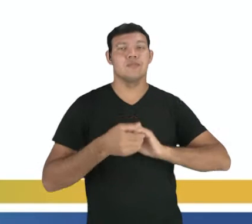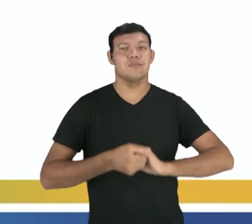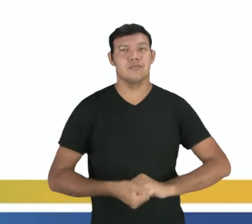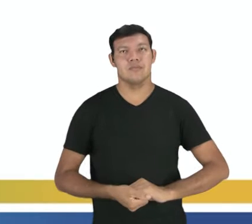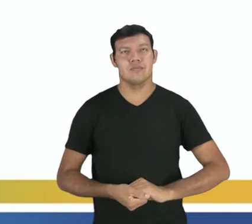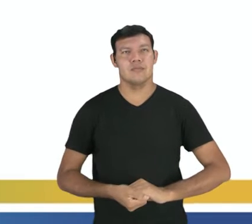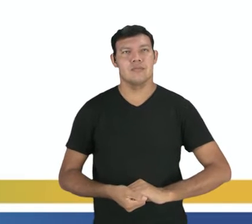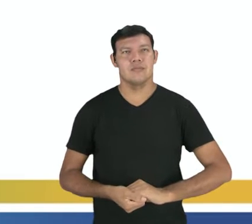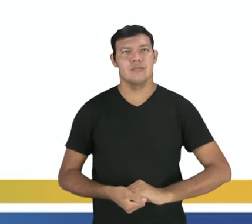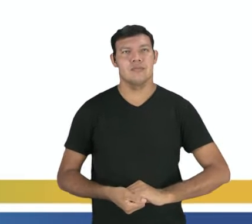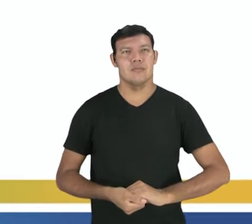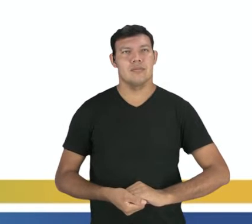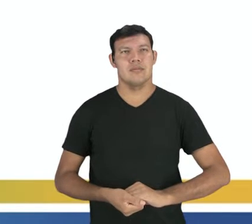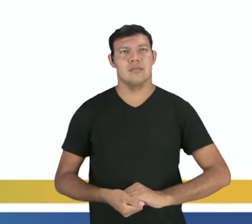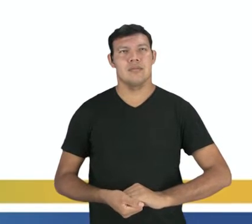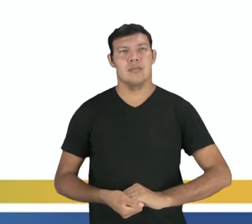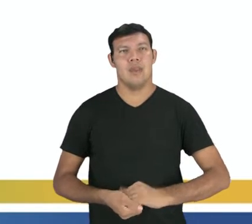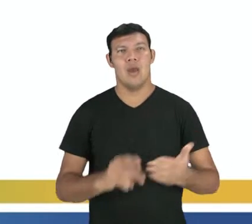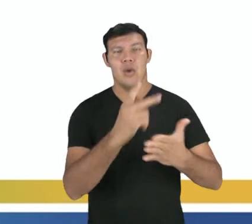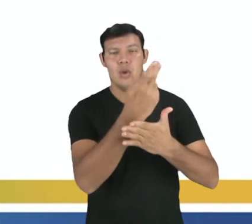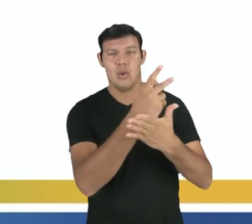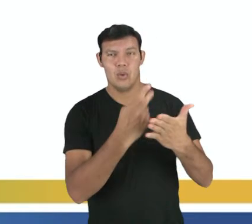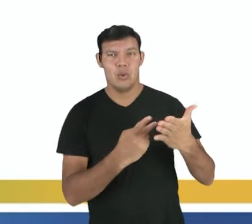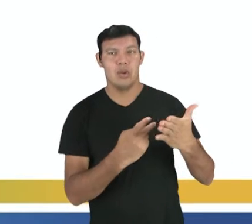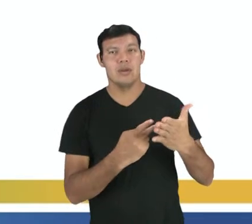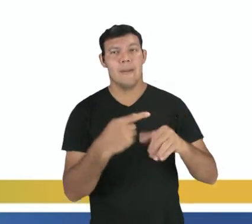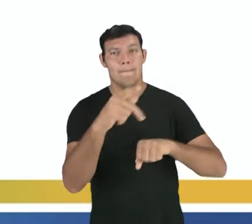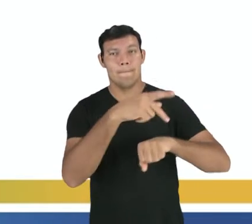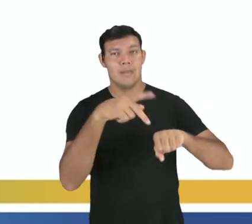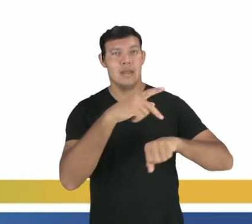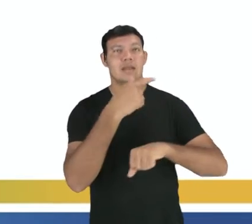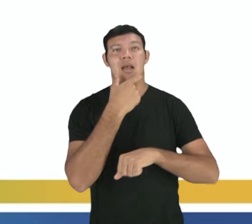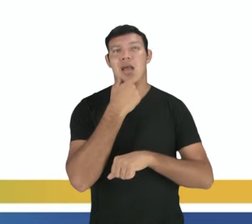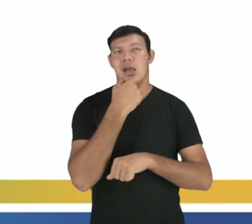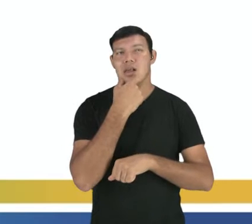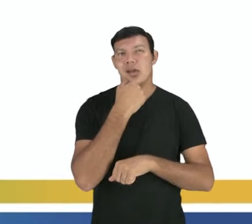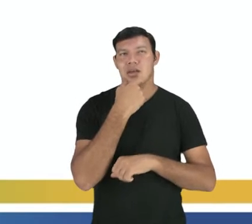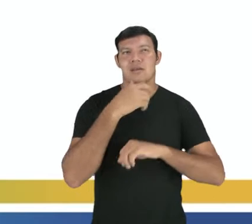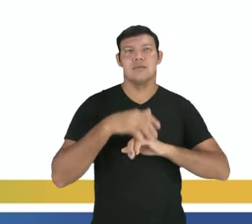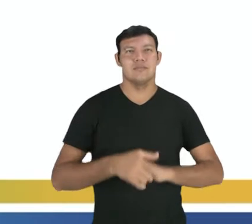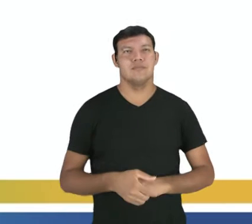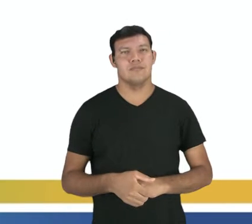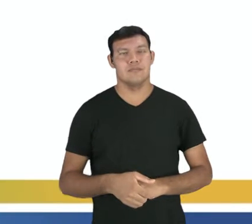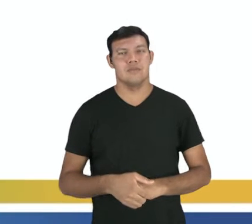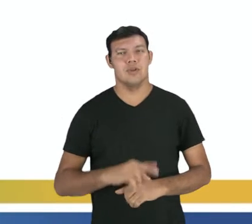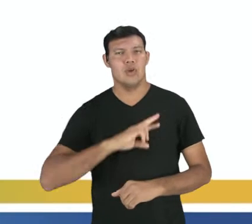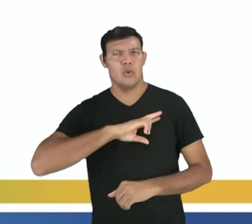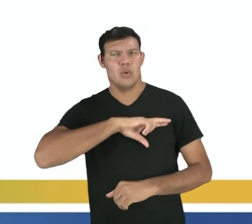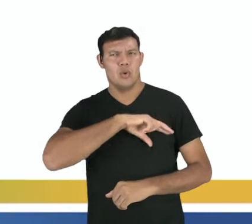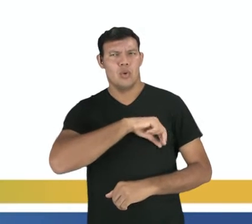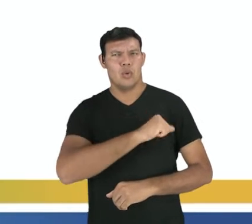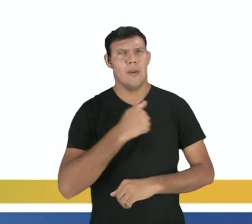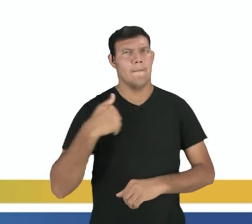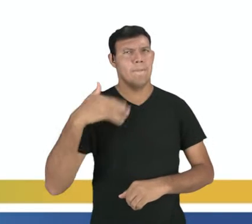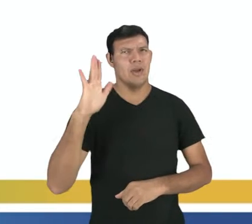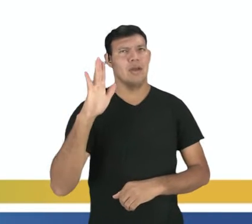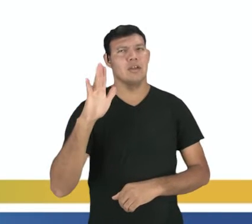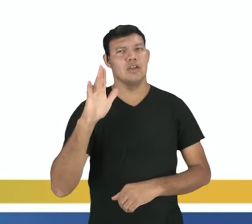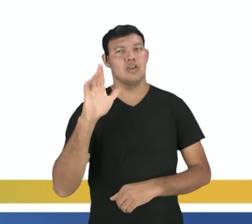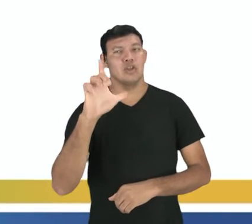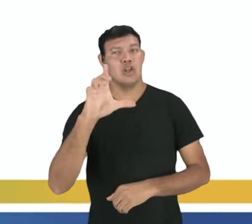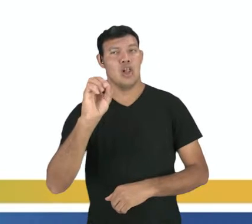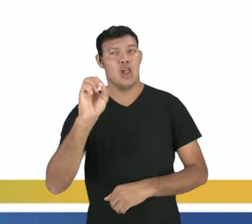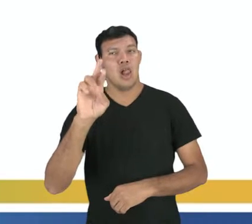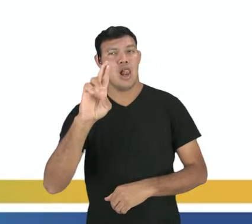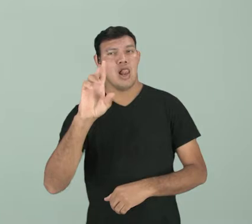fragmento, tá? E na poesia na Inglaterra com o ultra-romantismo de Lord Byron.